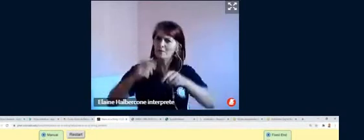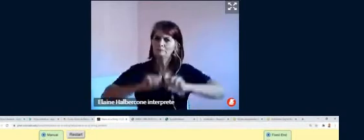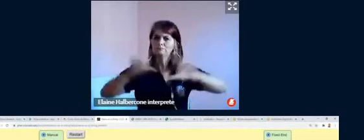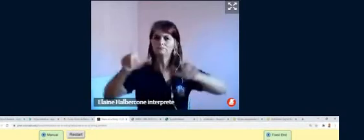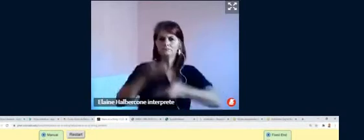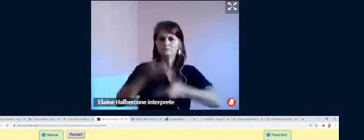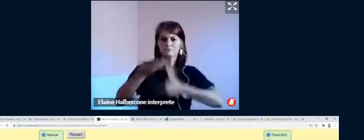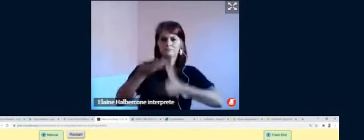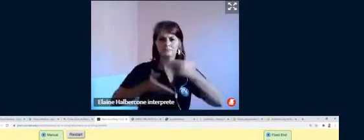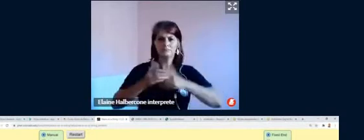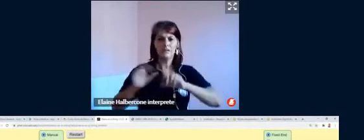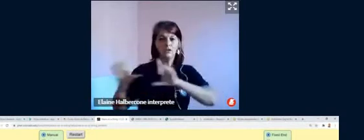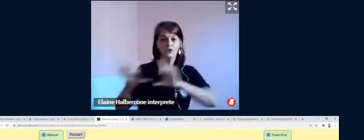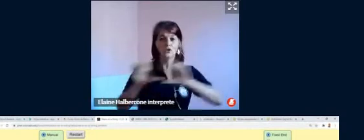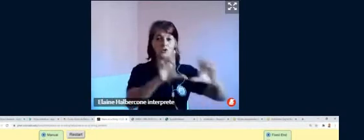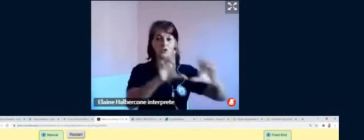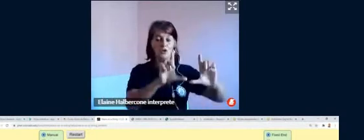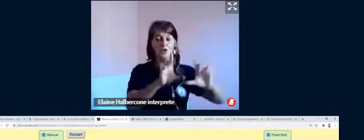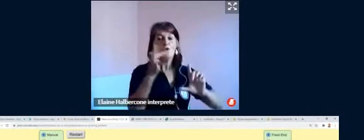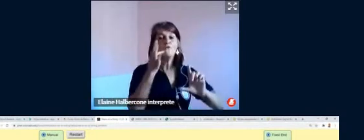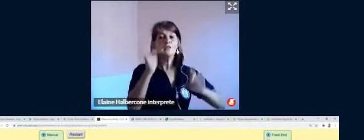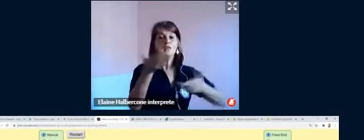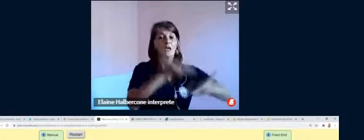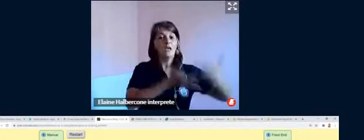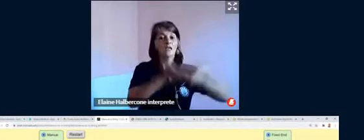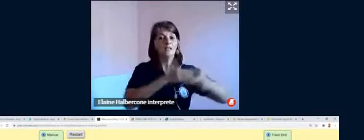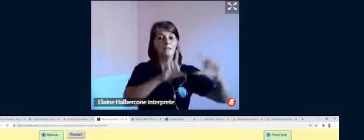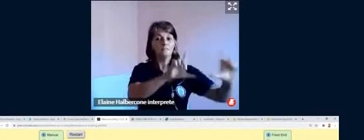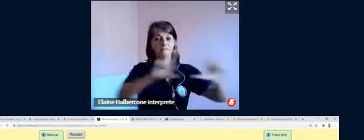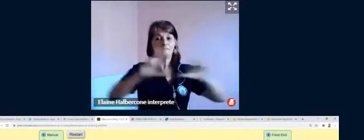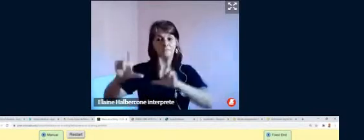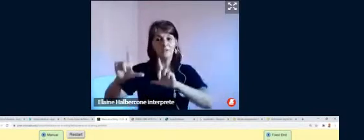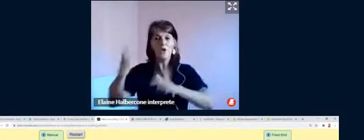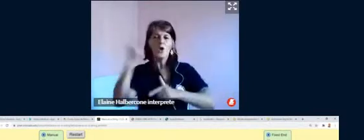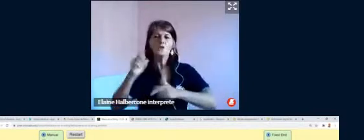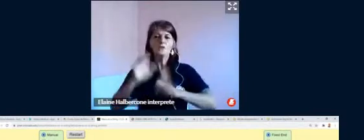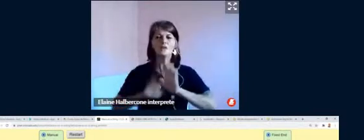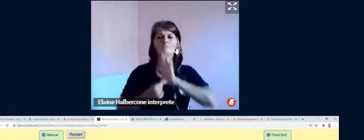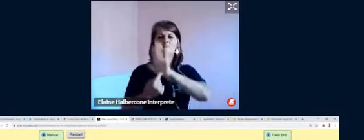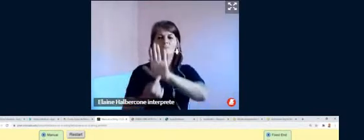simultânea, daqui para o canal do Física Interativa, porque lá eu consigo transmitir de outro jeito.